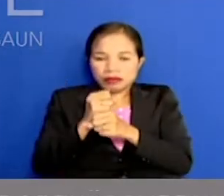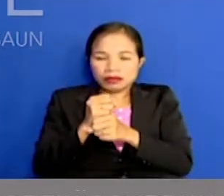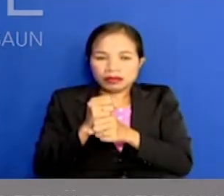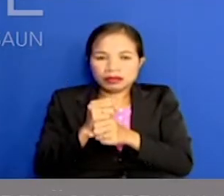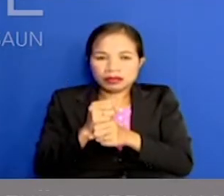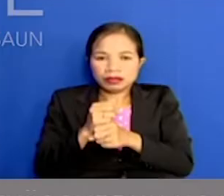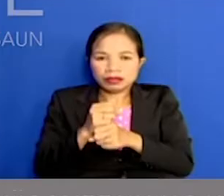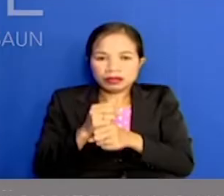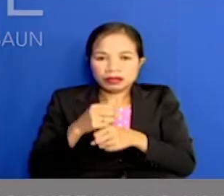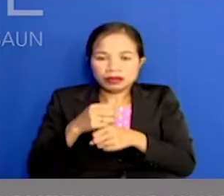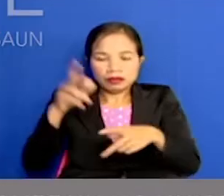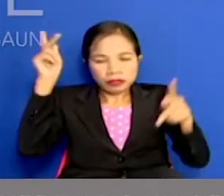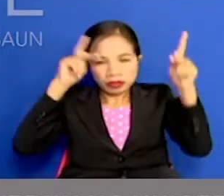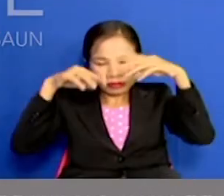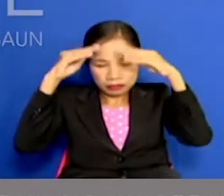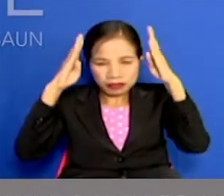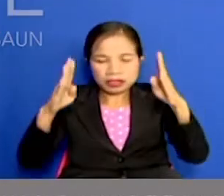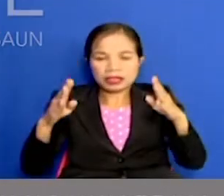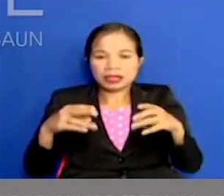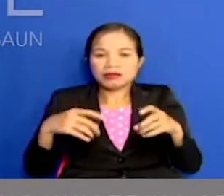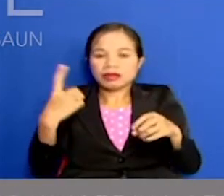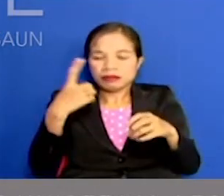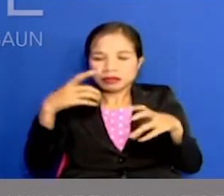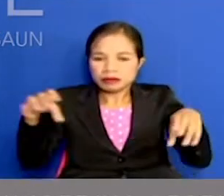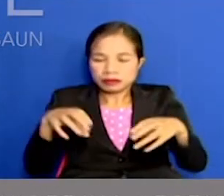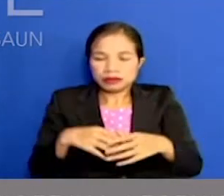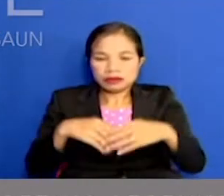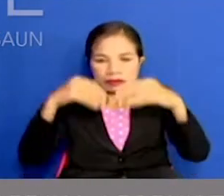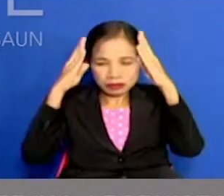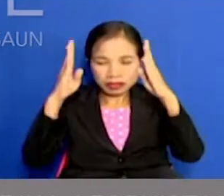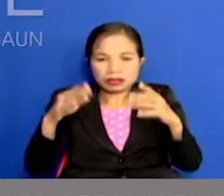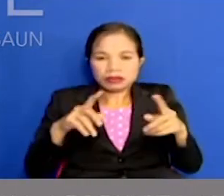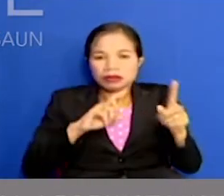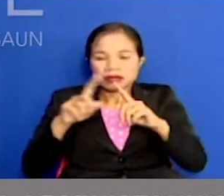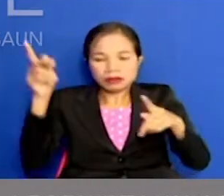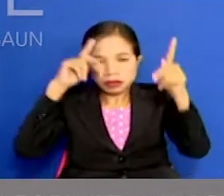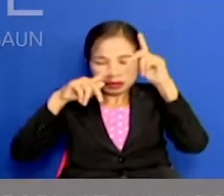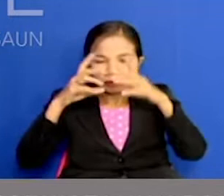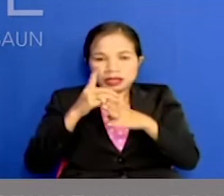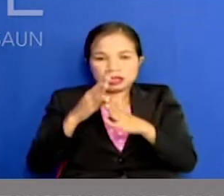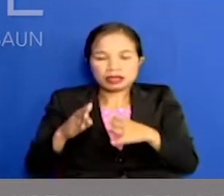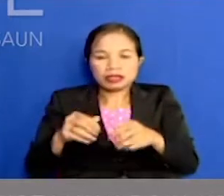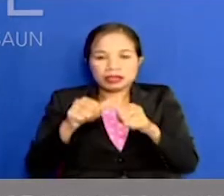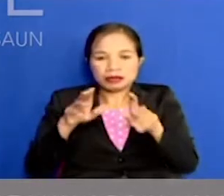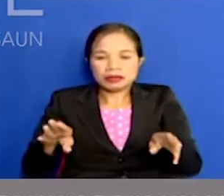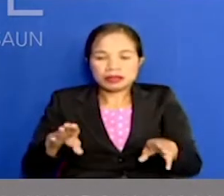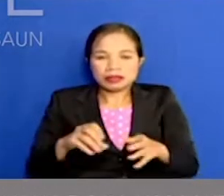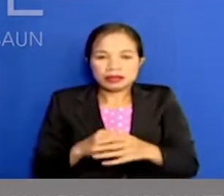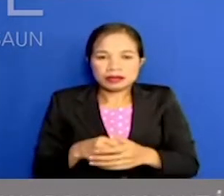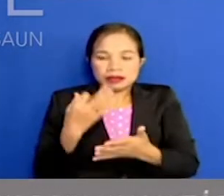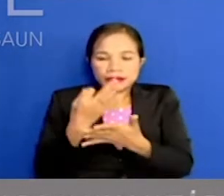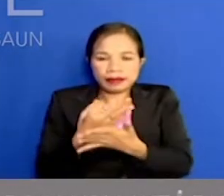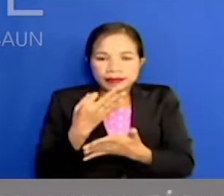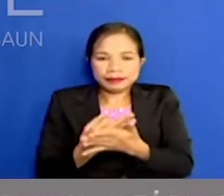profesor kontatar sirne atu ba permanente ka la. Hatamba preocupação ne Diretor-Geral Administração e Gestão no